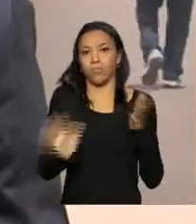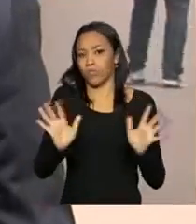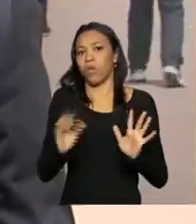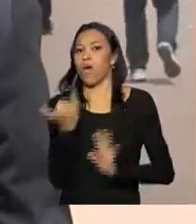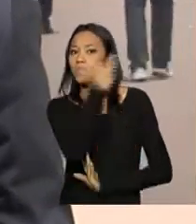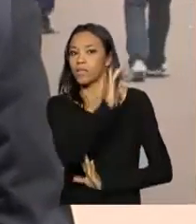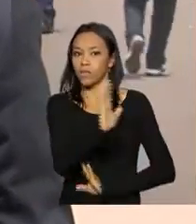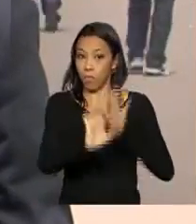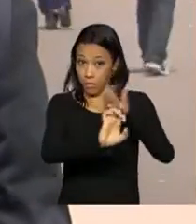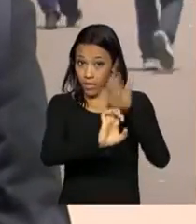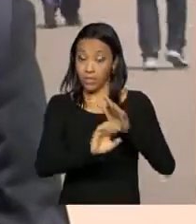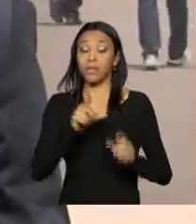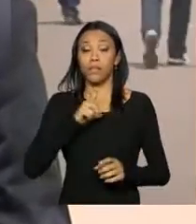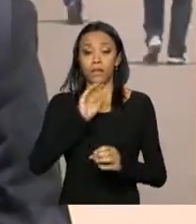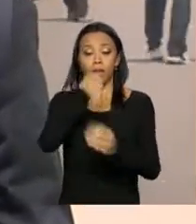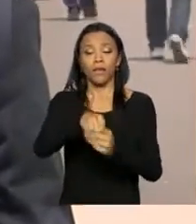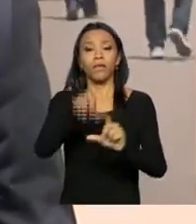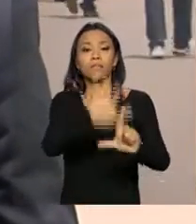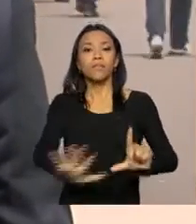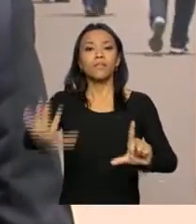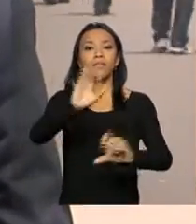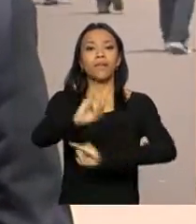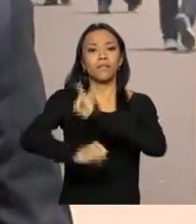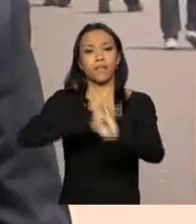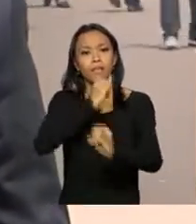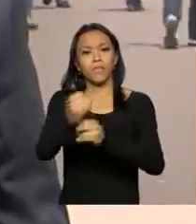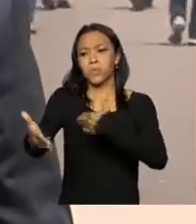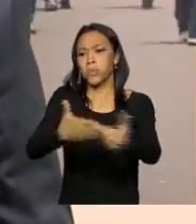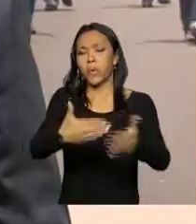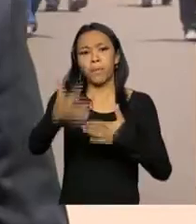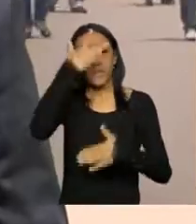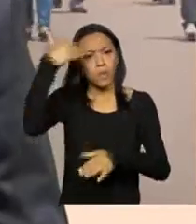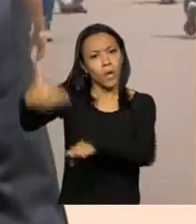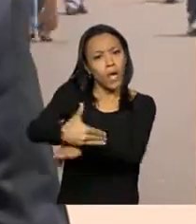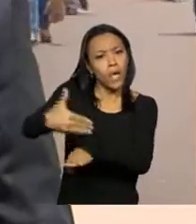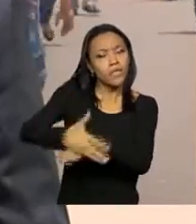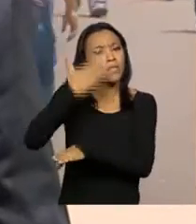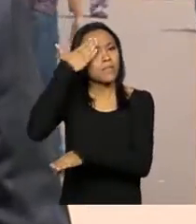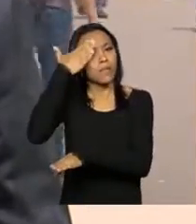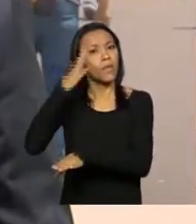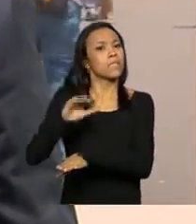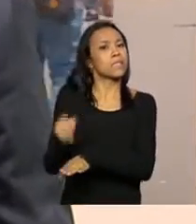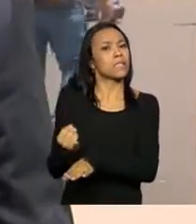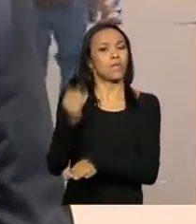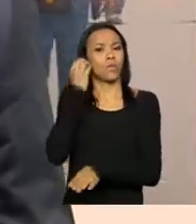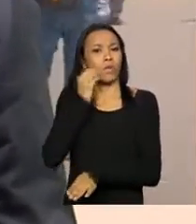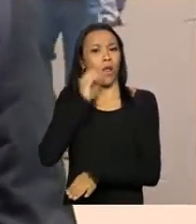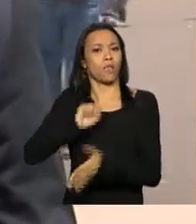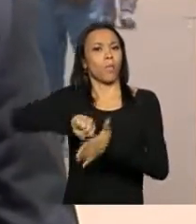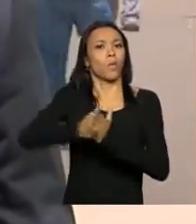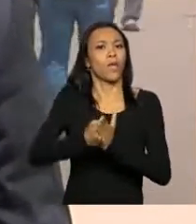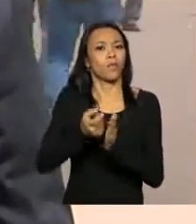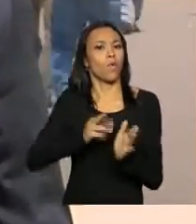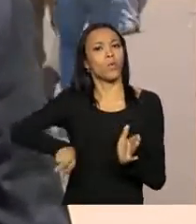no ar uma página eletrônica na internet para que qualquer pessoa possa verificar se o aparelho está